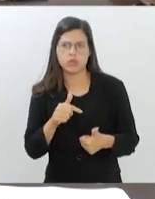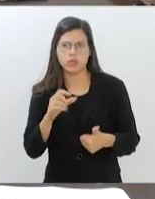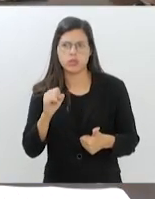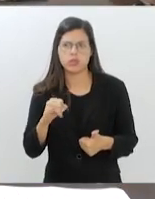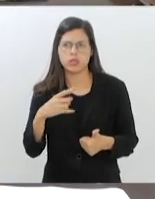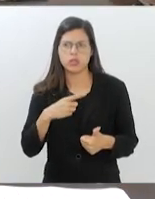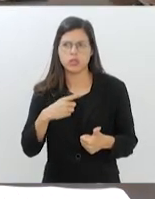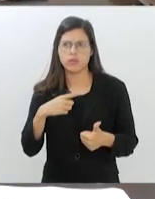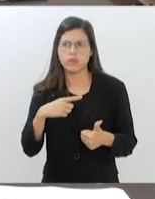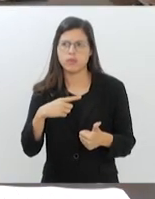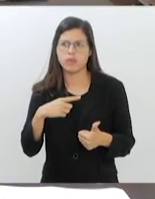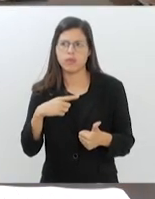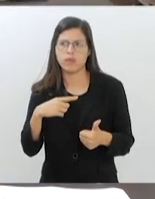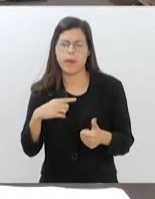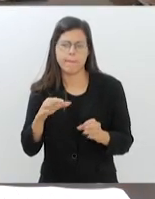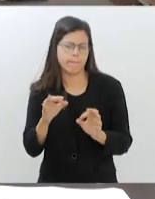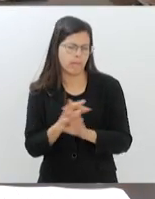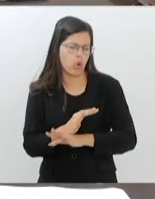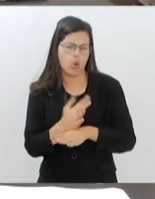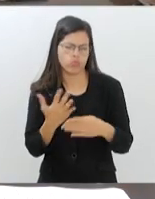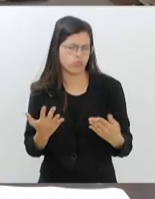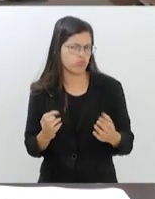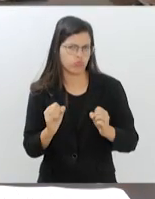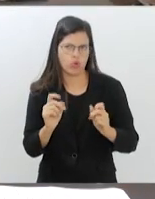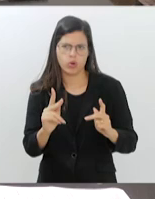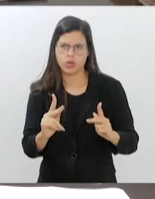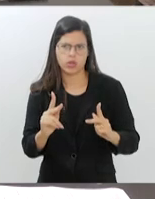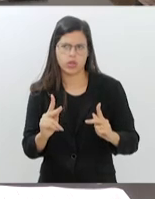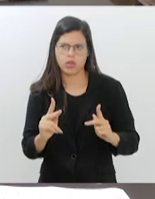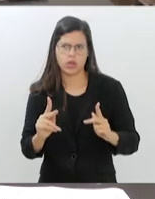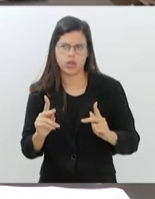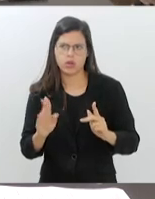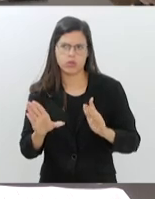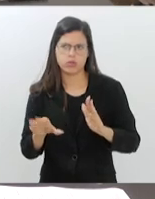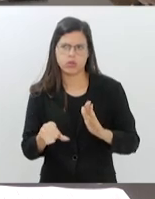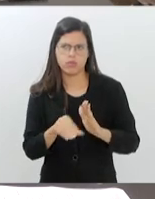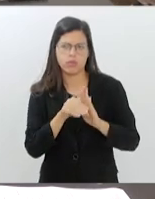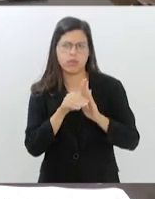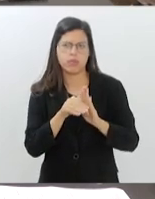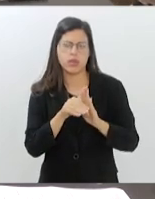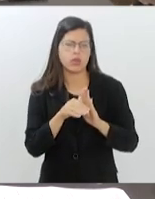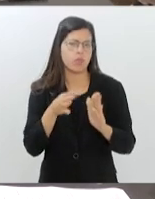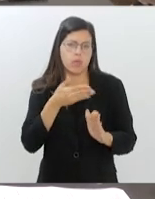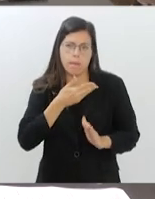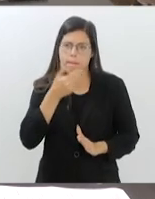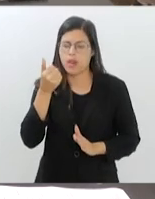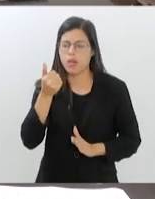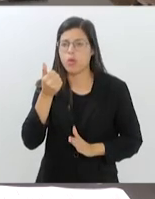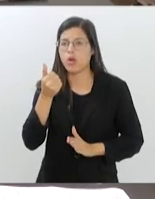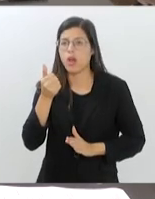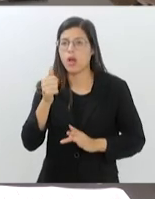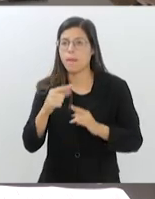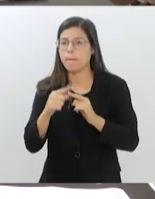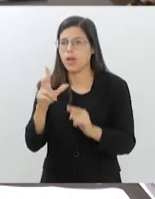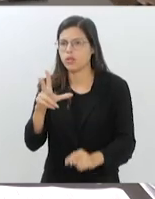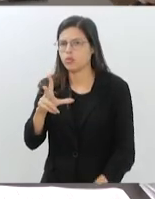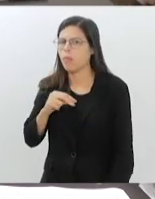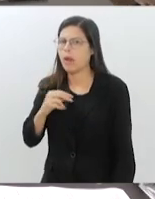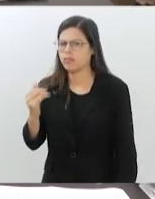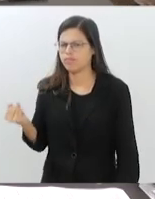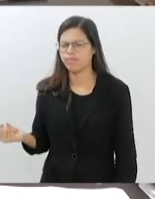tiver coberto tá coberto não vou eu não Endo por emendar emendo para melhorar mas que o mérito é